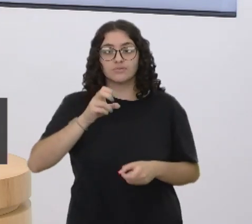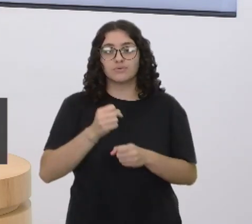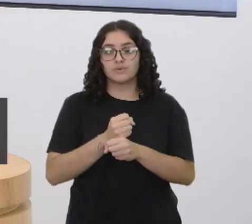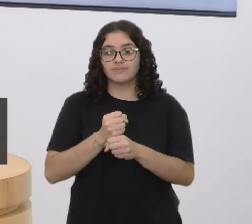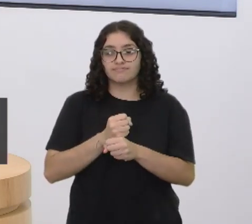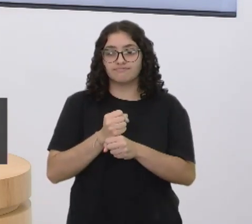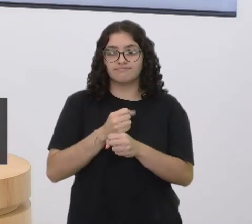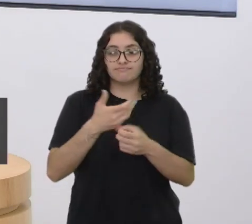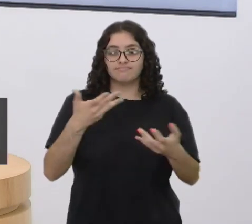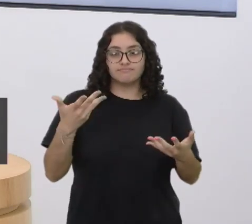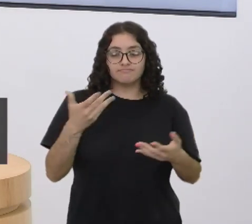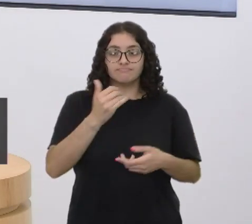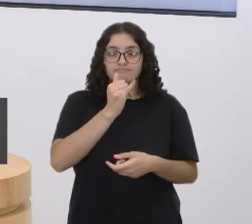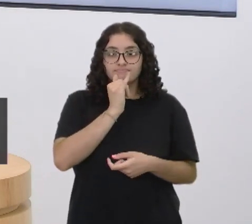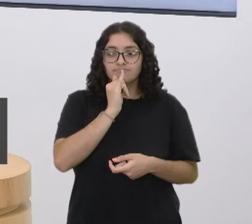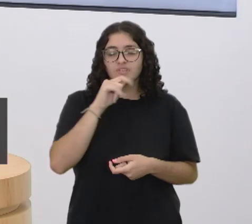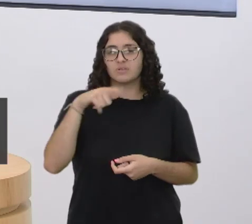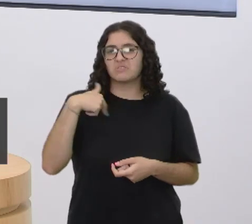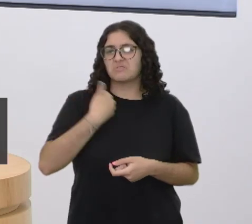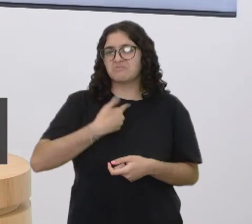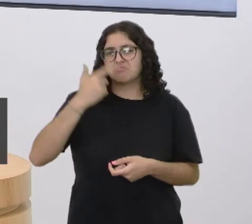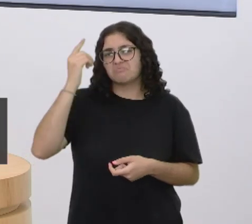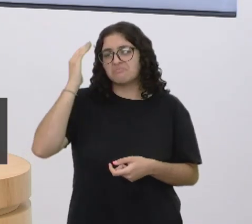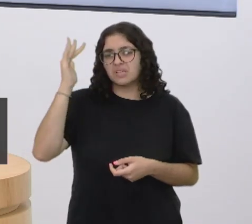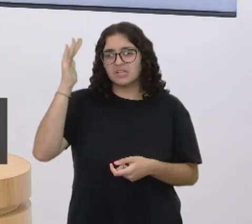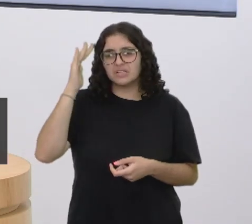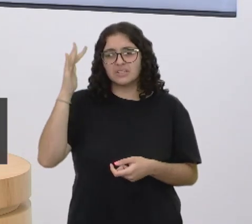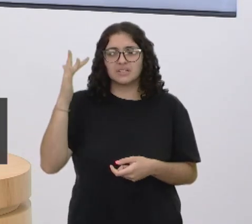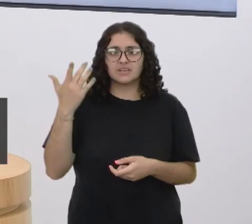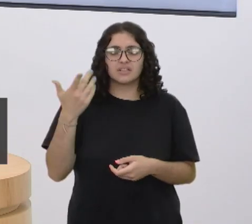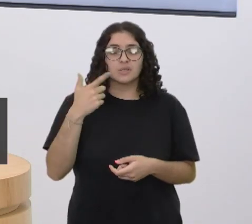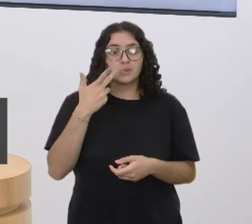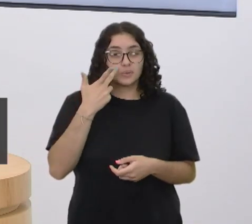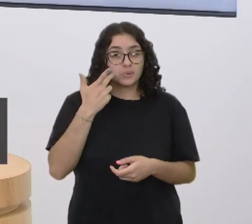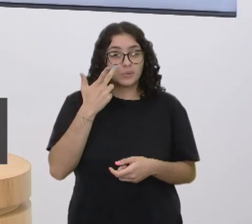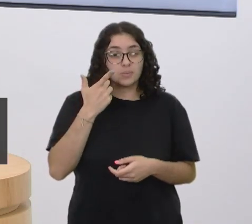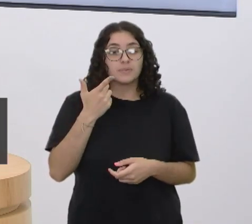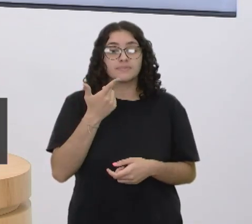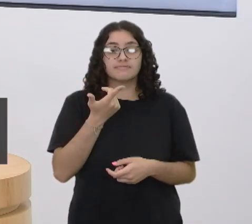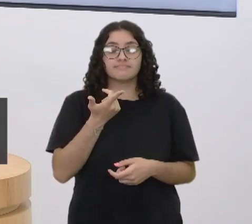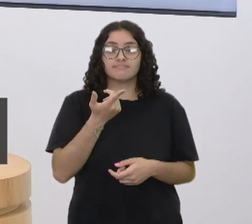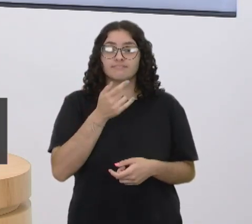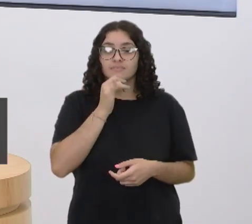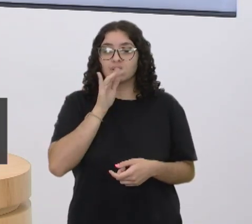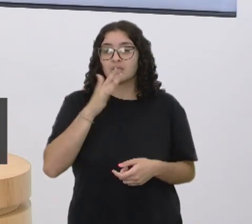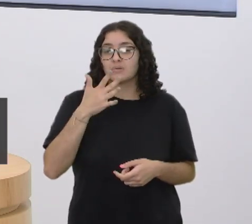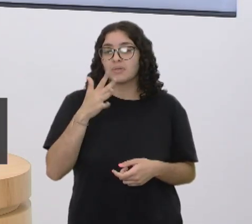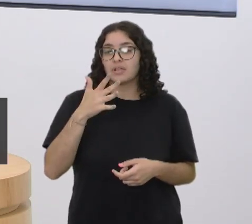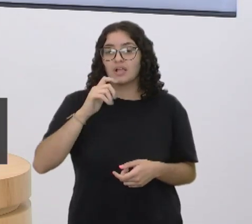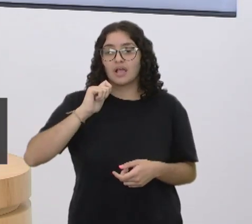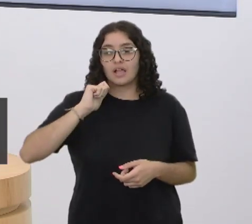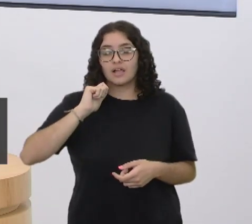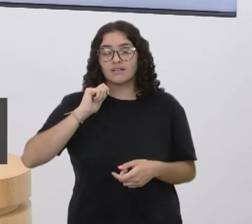Tanto que, se a gente for pensar, eu acho que, normalmente, em